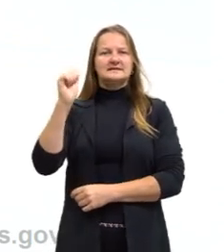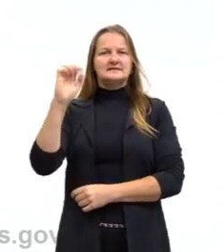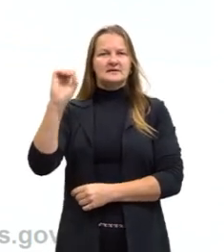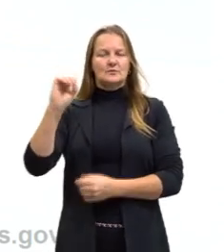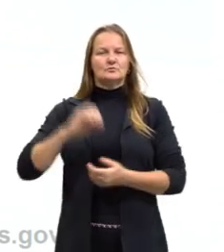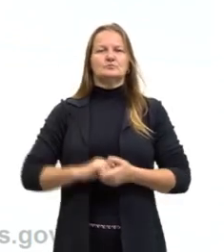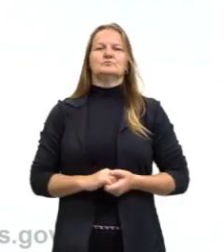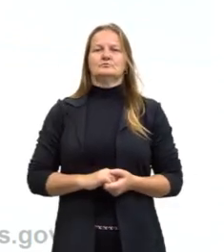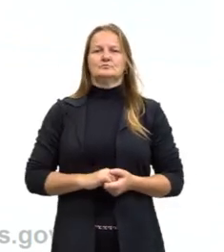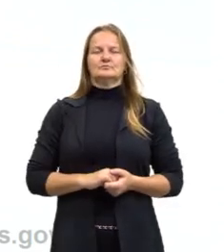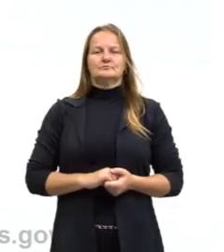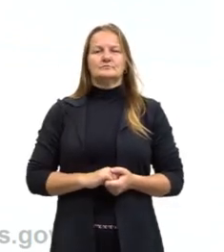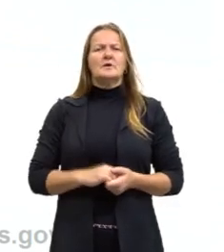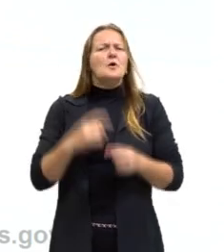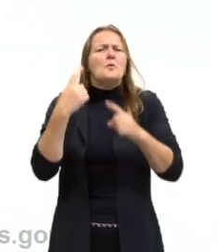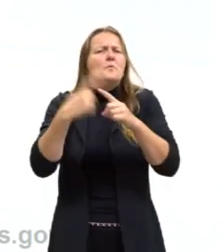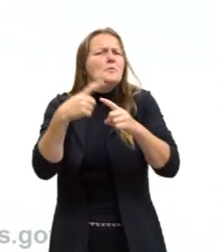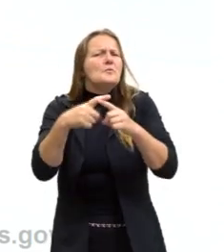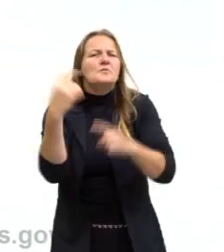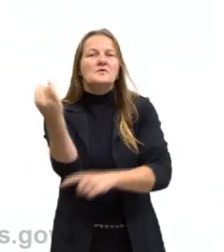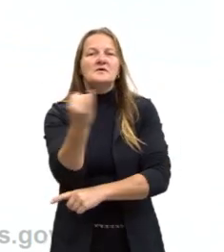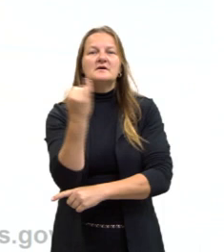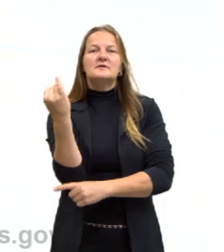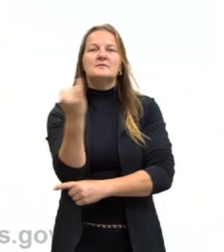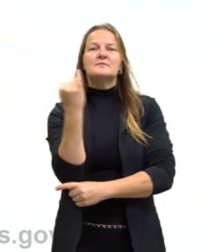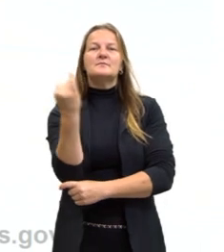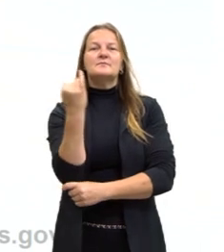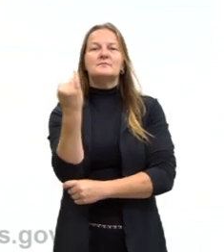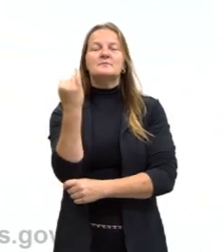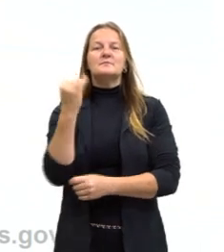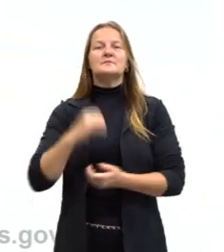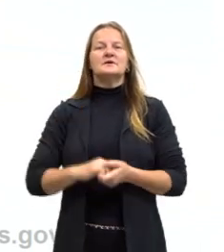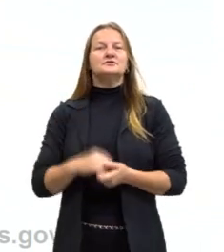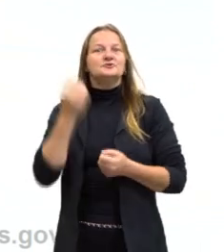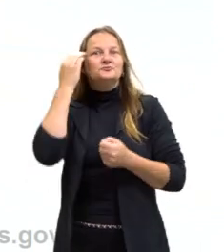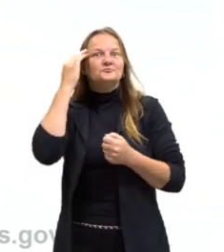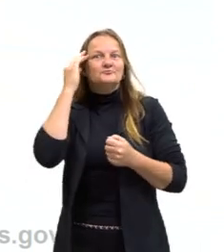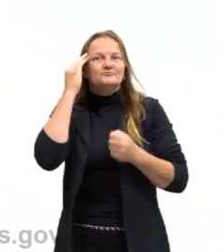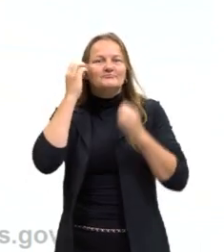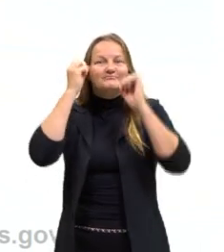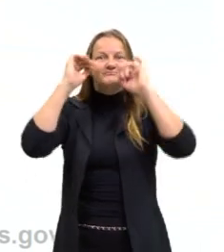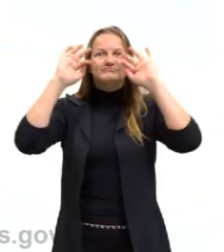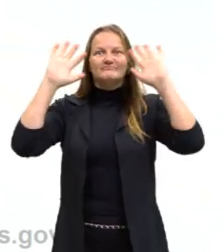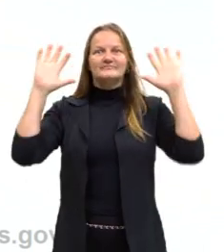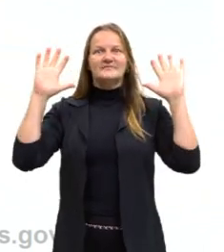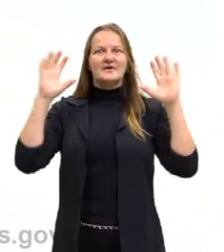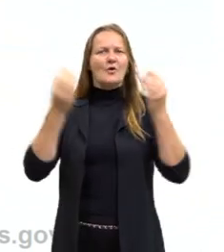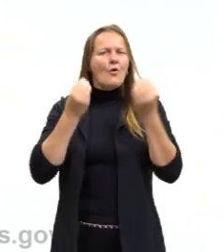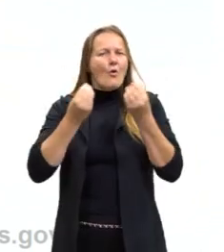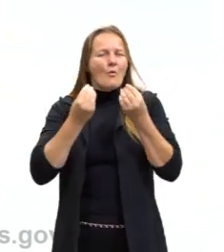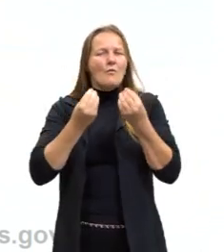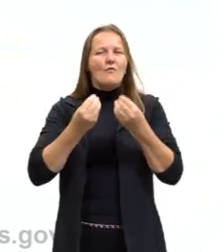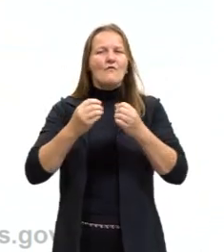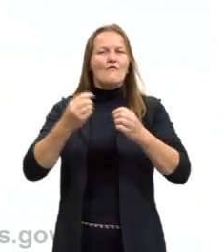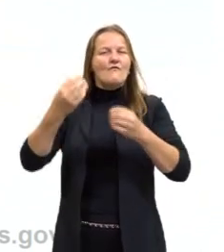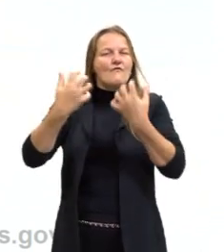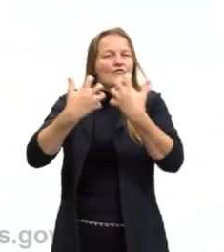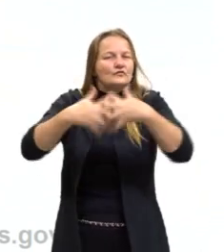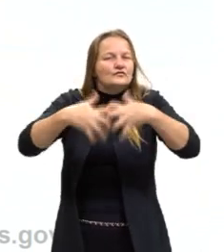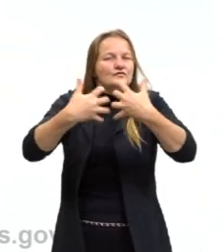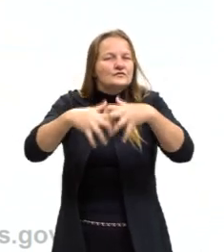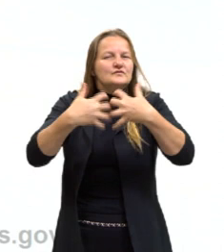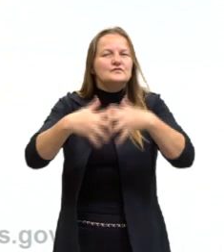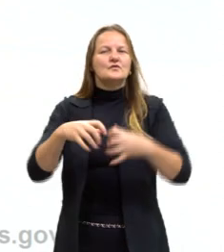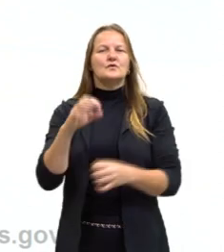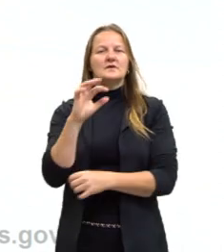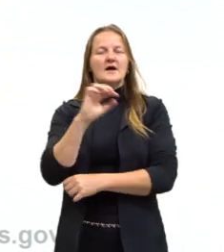gente pensar um pouquinho por quê que é importante né entender sobre essas forças a gente vai eu pensar